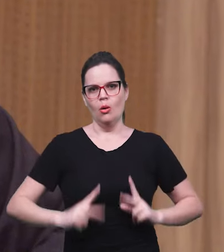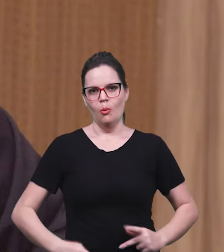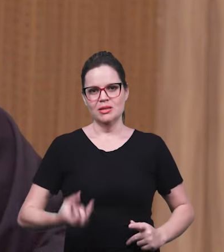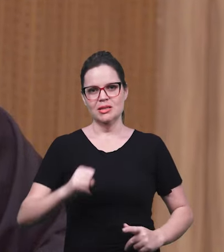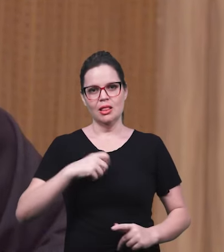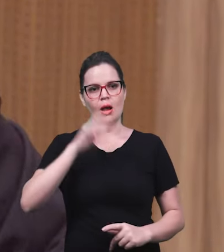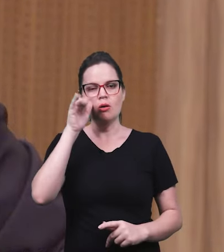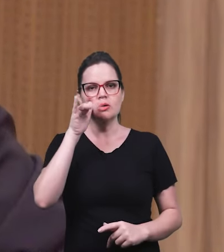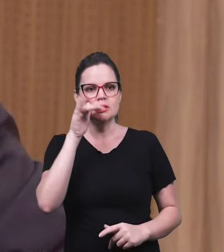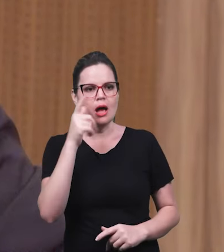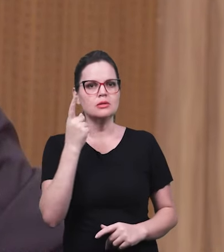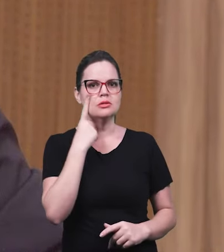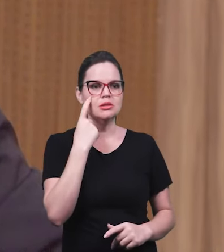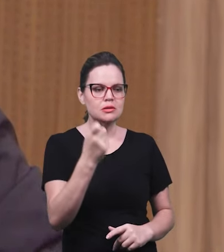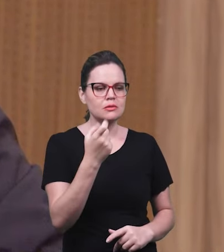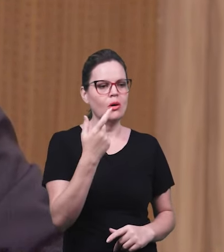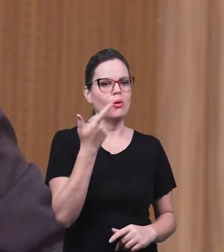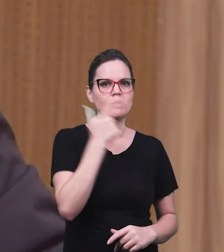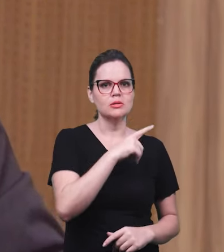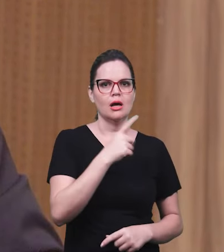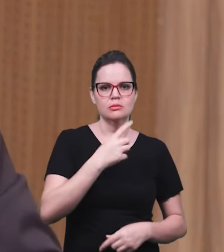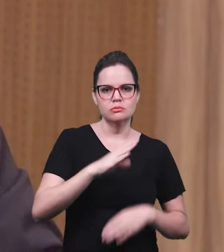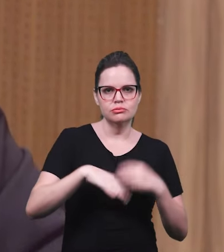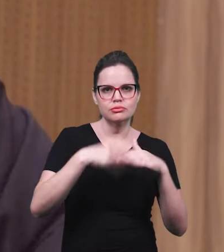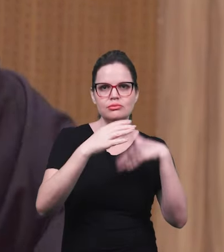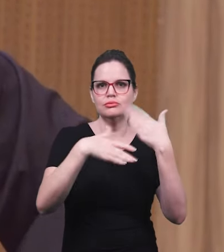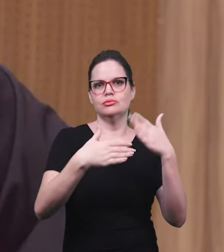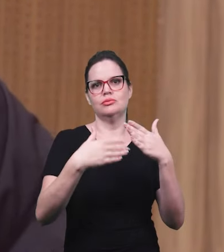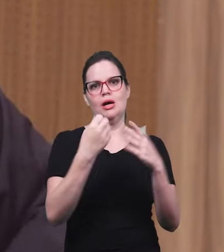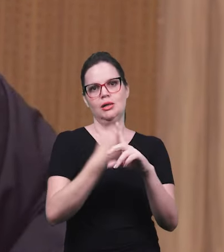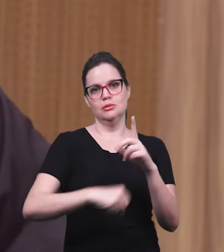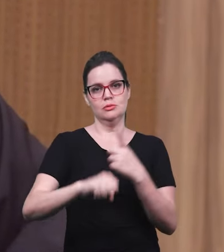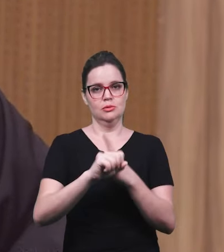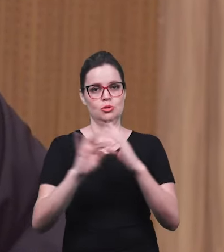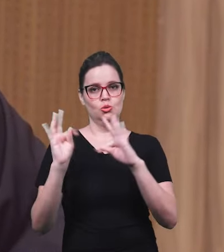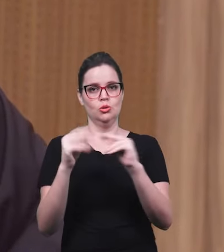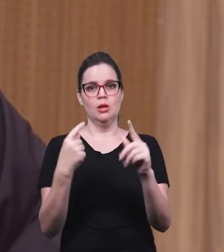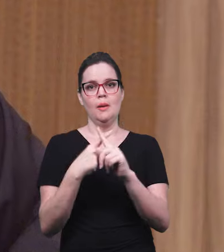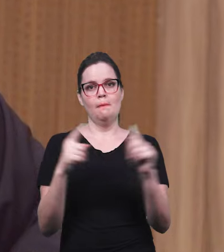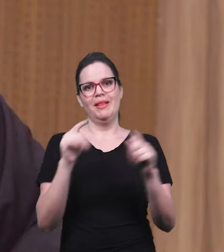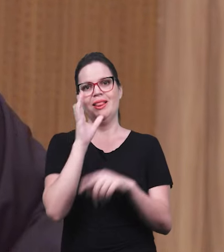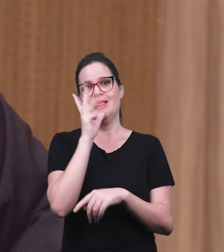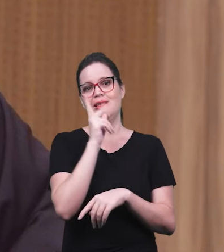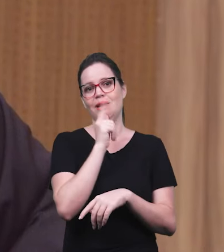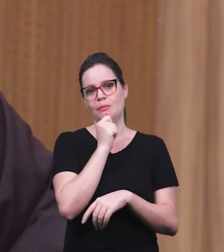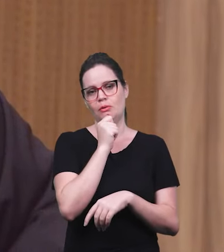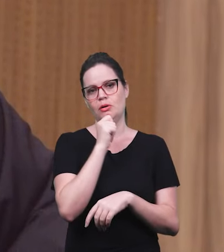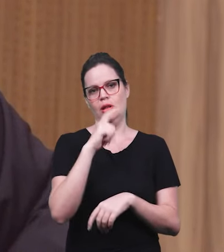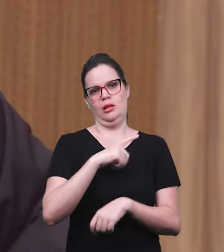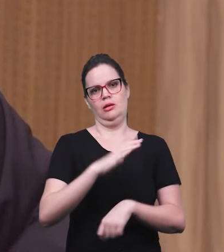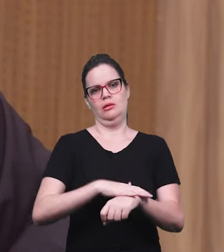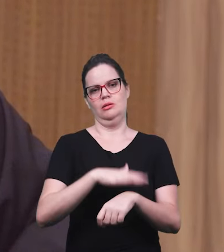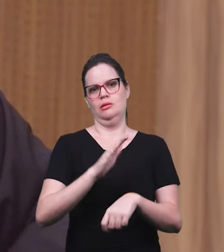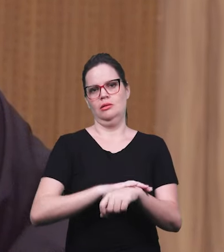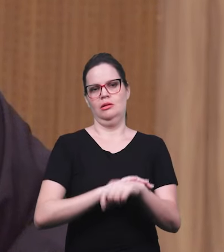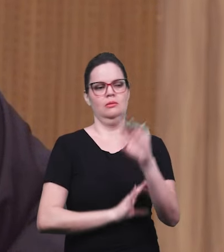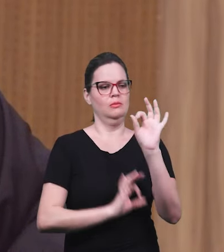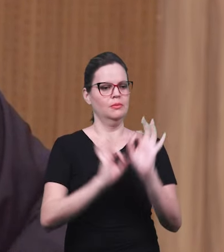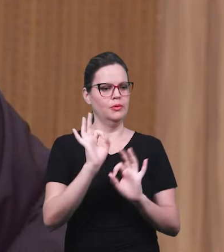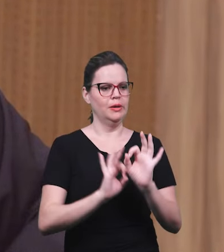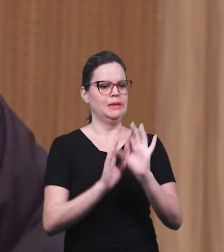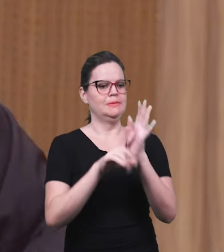desenvolve, a sociedade requer. Só que tudo isso requer tempo, demanda tempo,